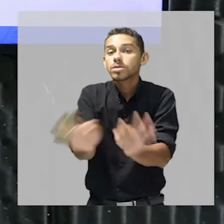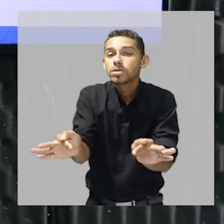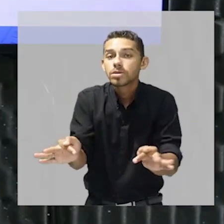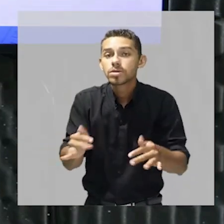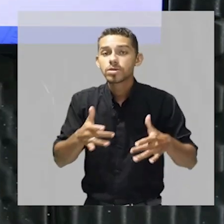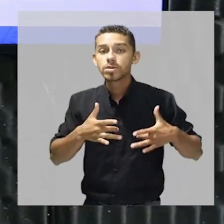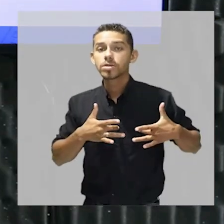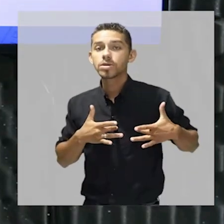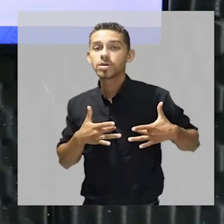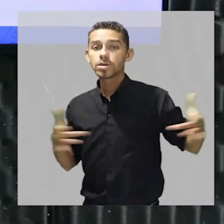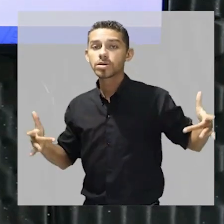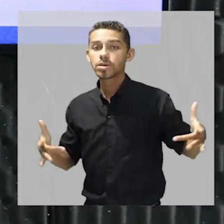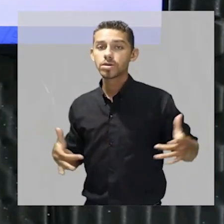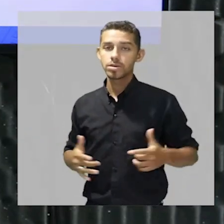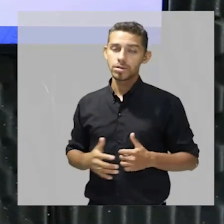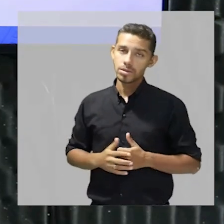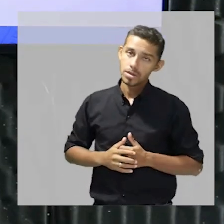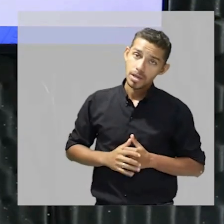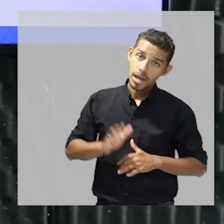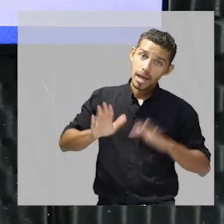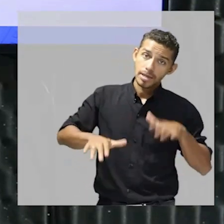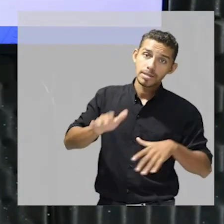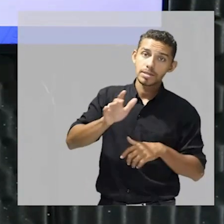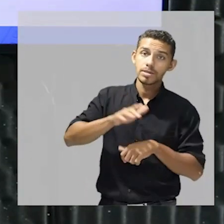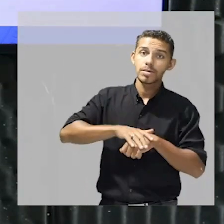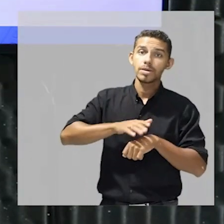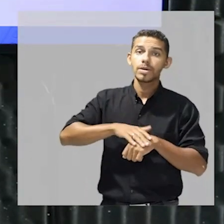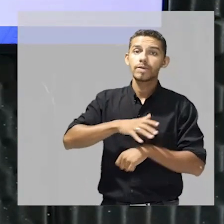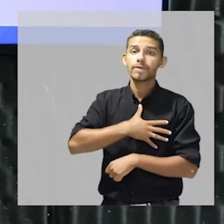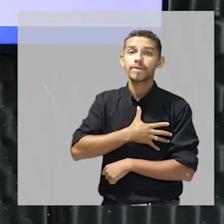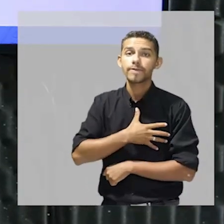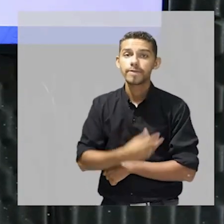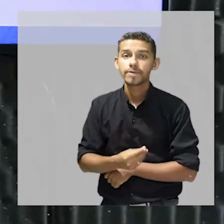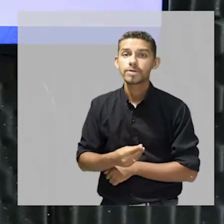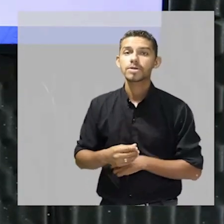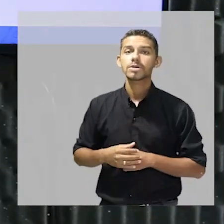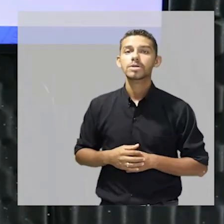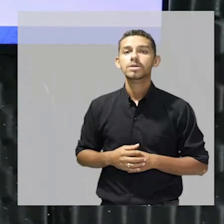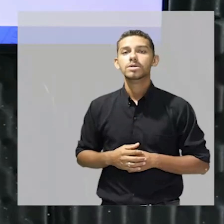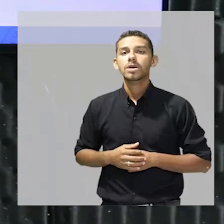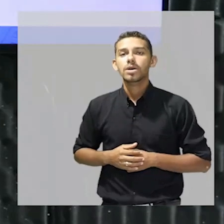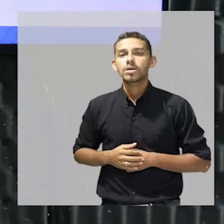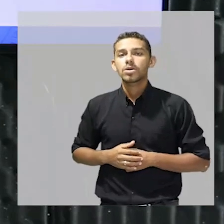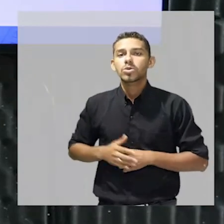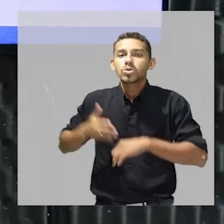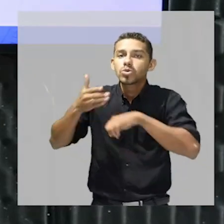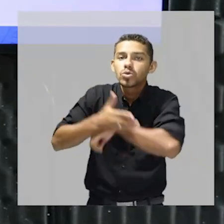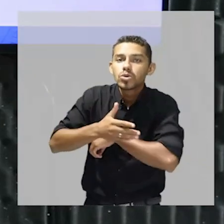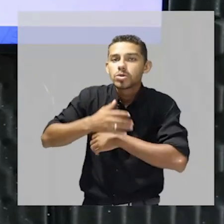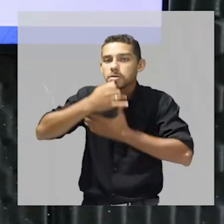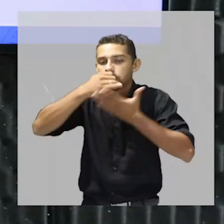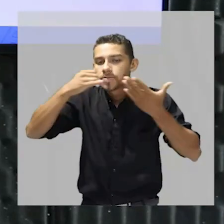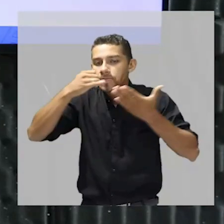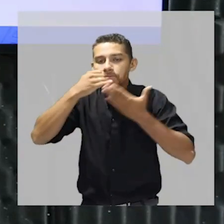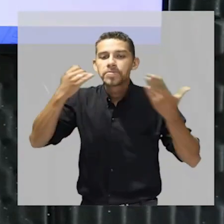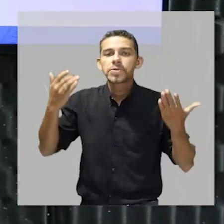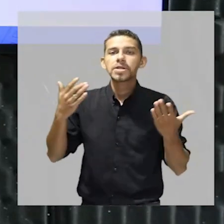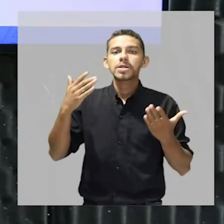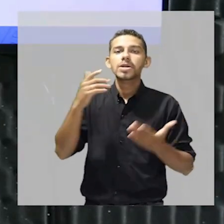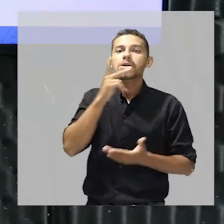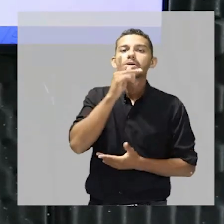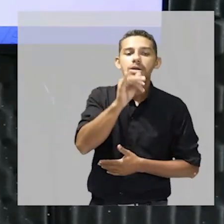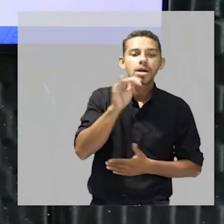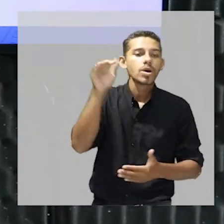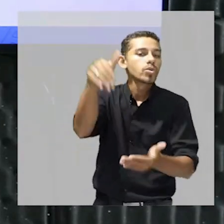né às vezes quando os filhos né filhos a gente vê muitas histórias entram pelo mundo da criminalidade os pais são os últimos